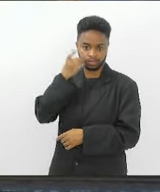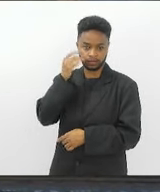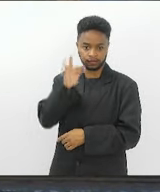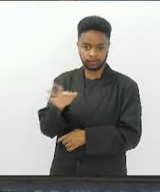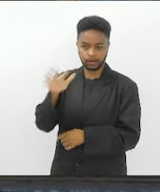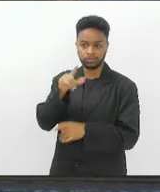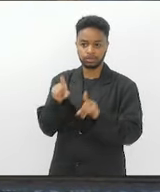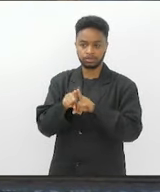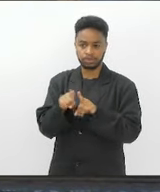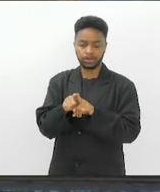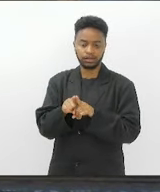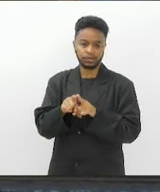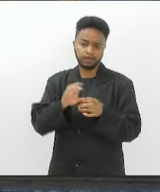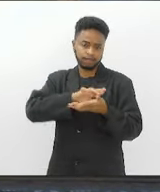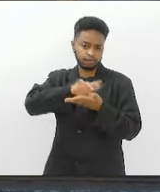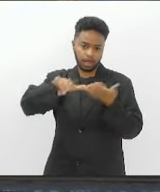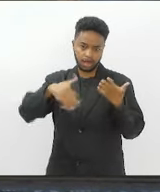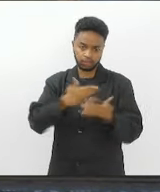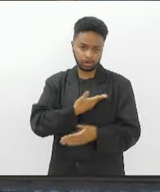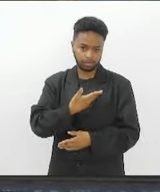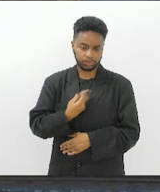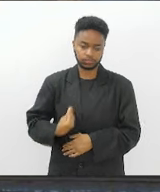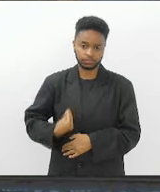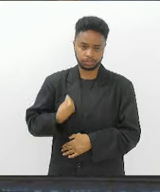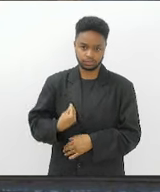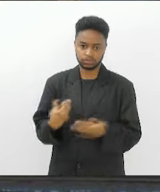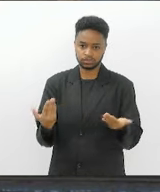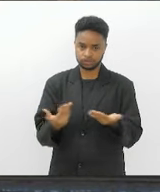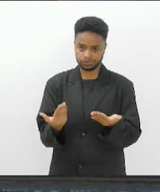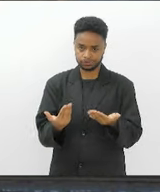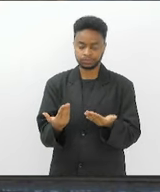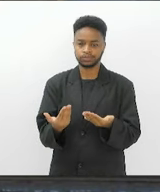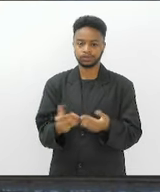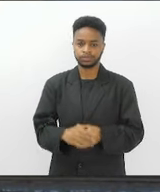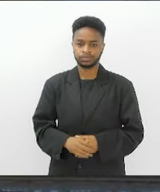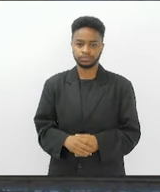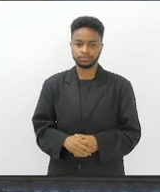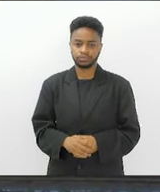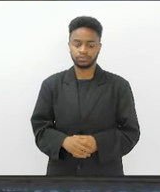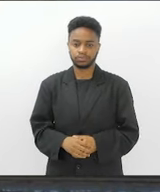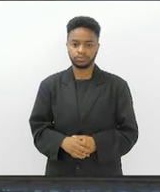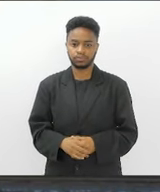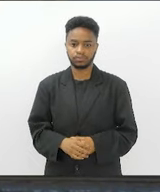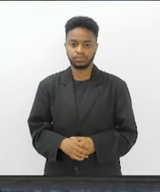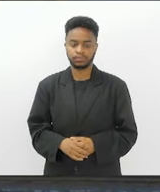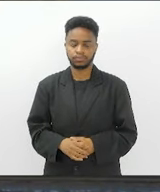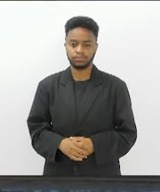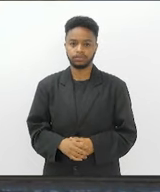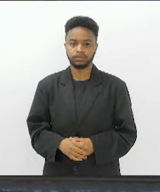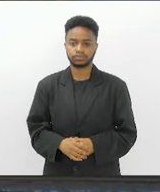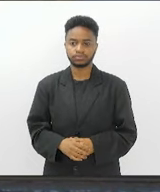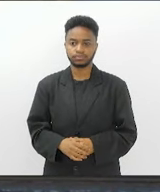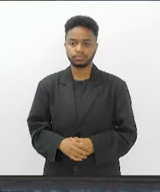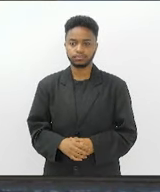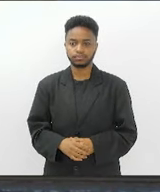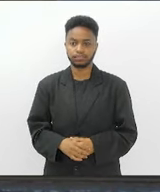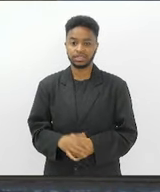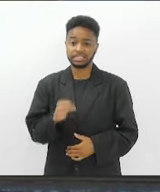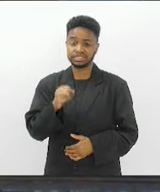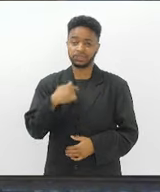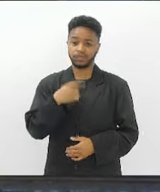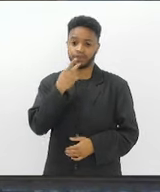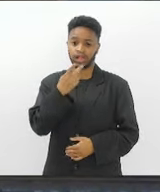BNH, muitos amigos presentes no dia de hoje aqui. É, se eu ficar citando, a gente vai